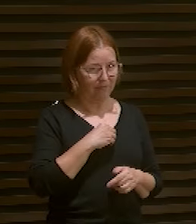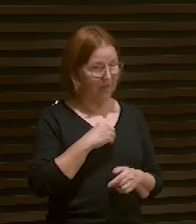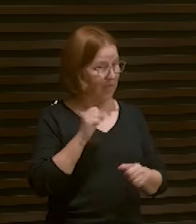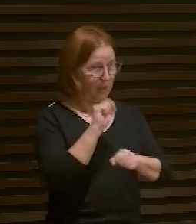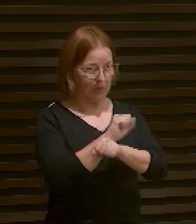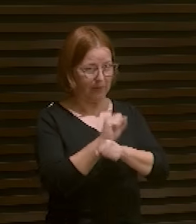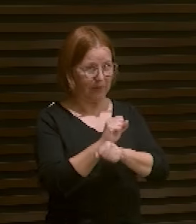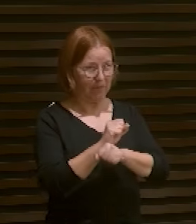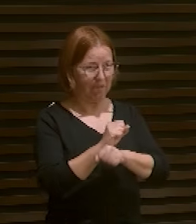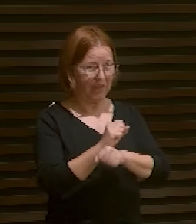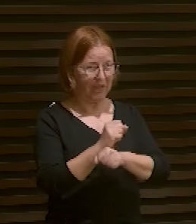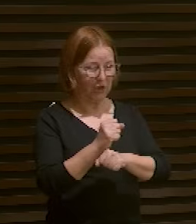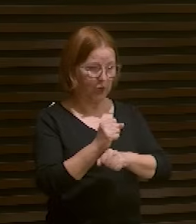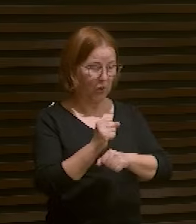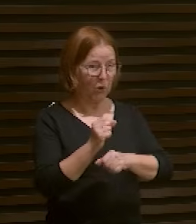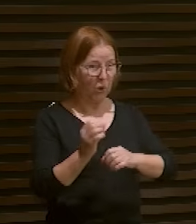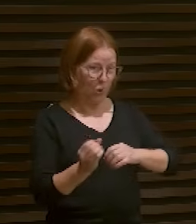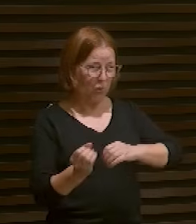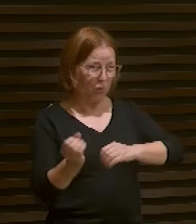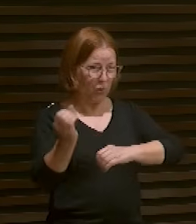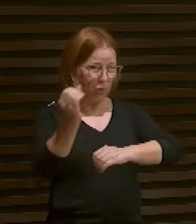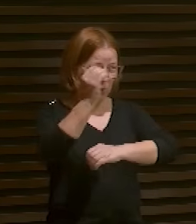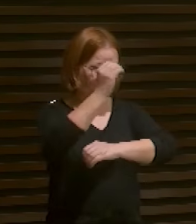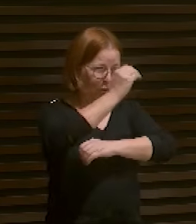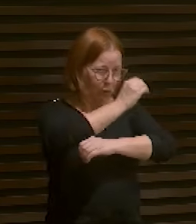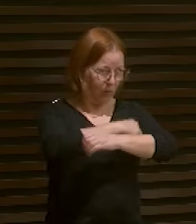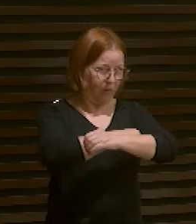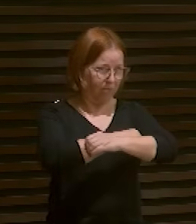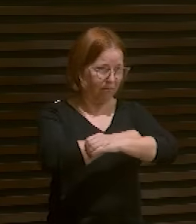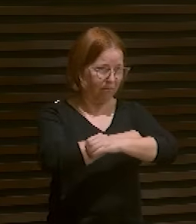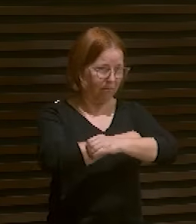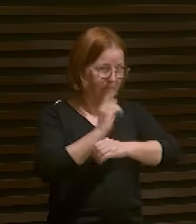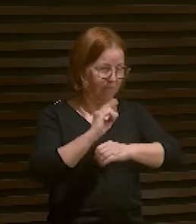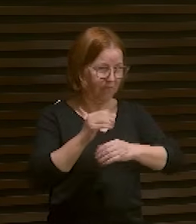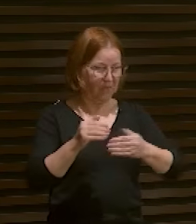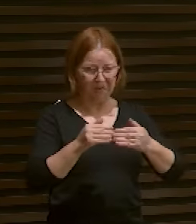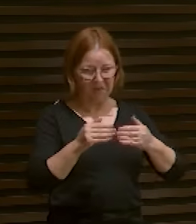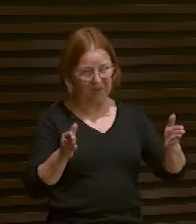vossa ira, nem deis lugar ao diabo.